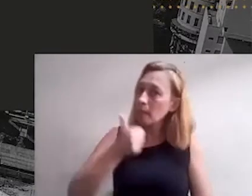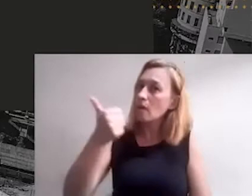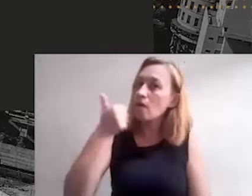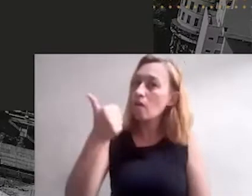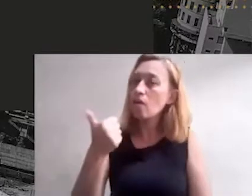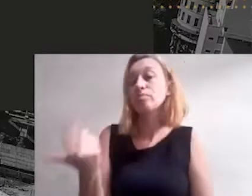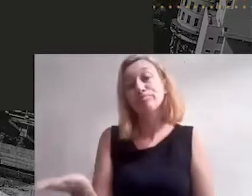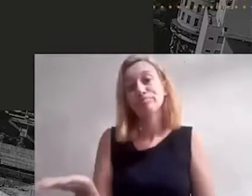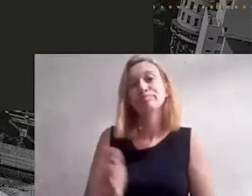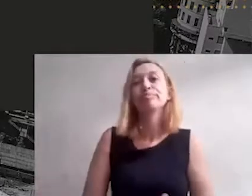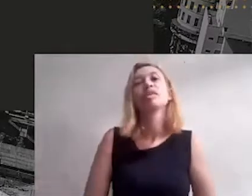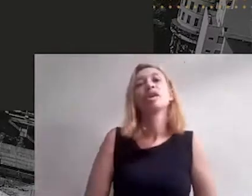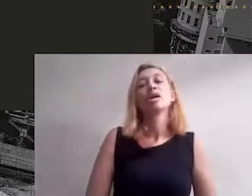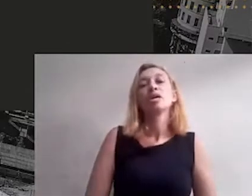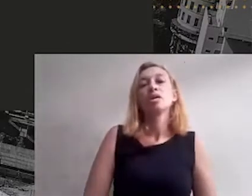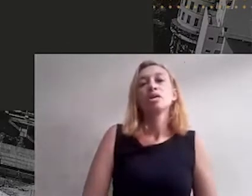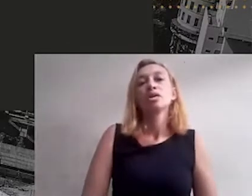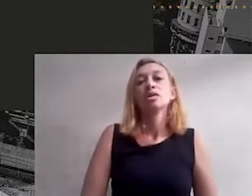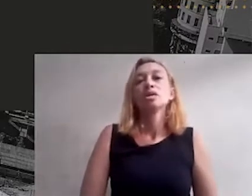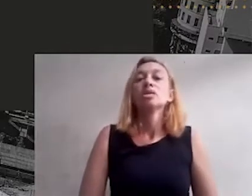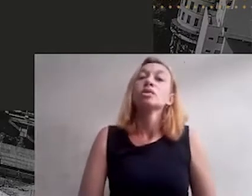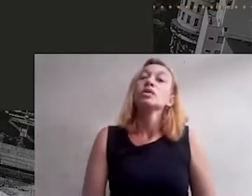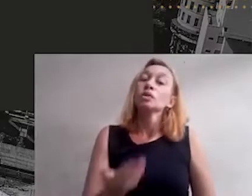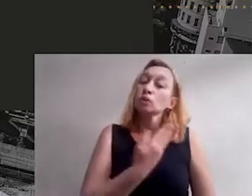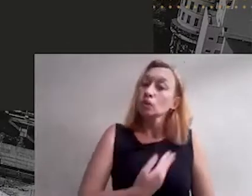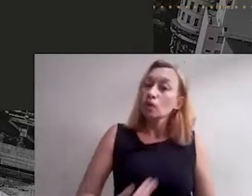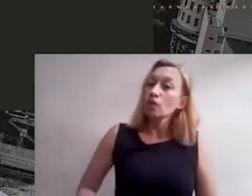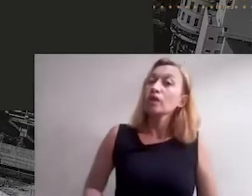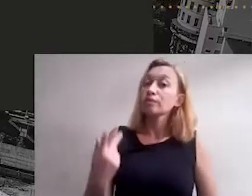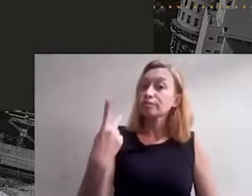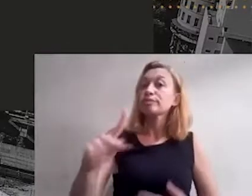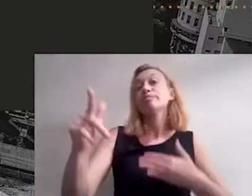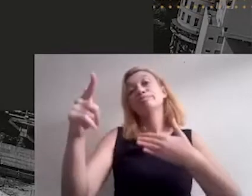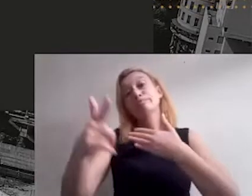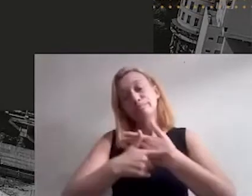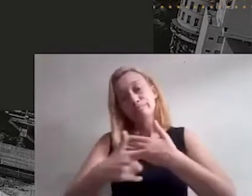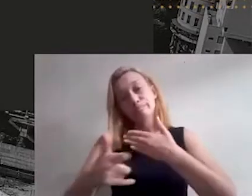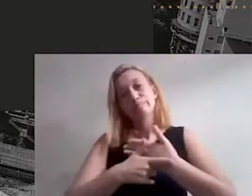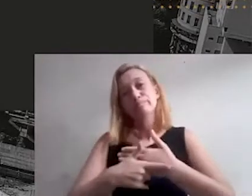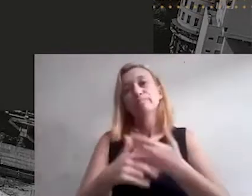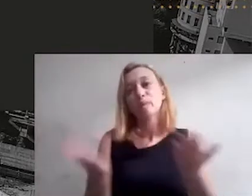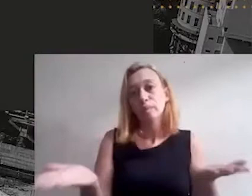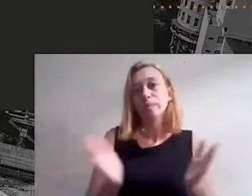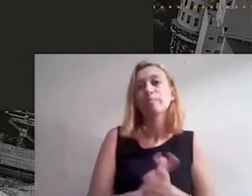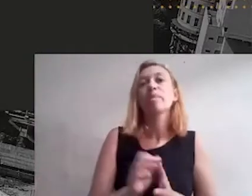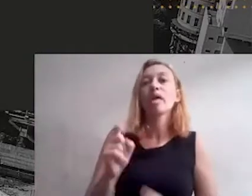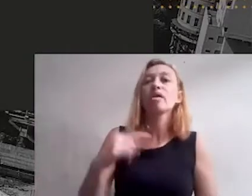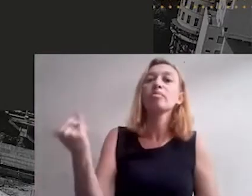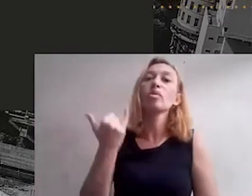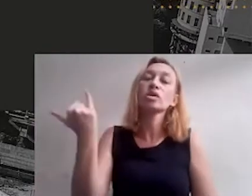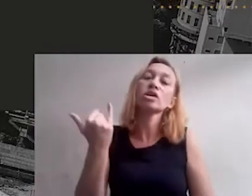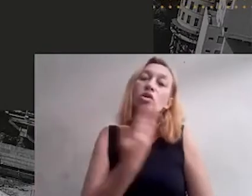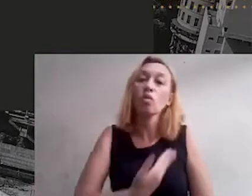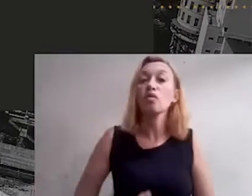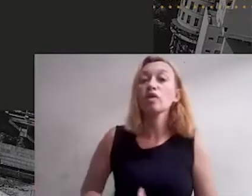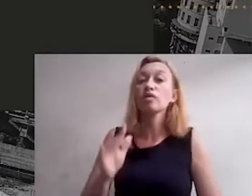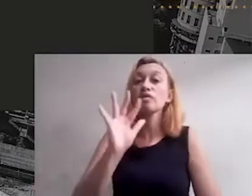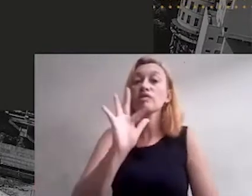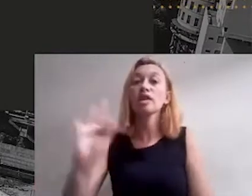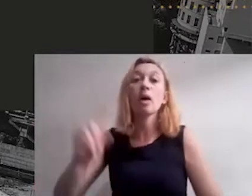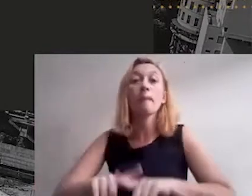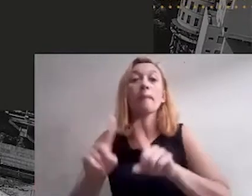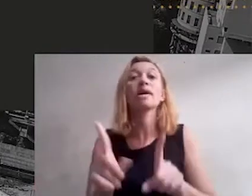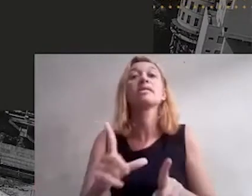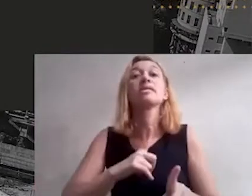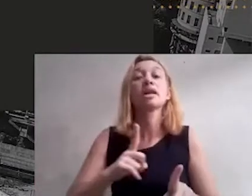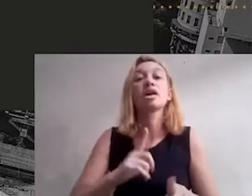também os governos têm o seu papel. E aí volto a dizer que são o governo federal, mas também tem os governos dos estados, que têm um